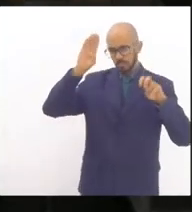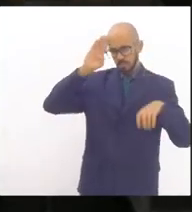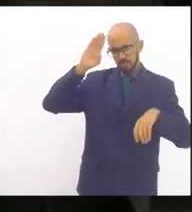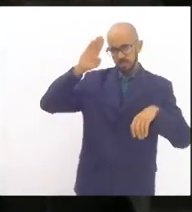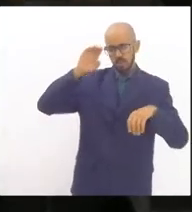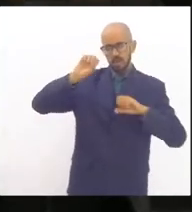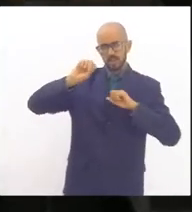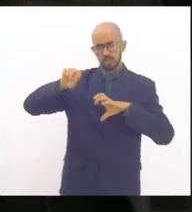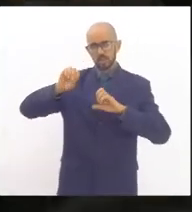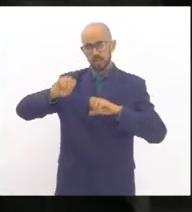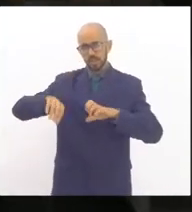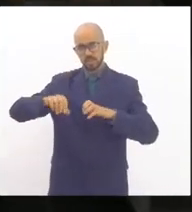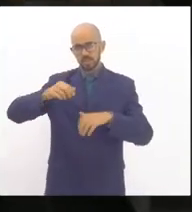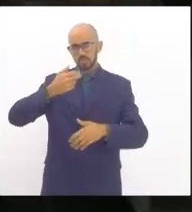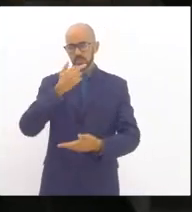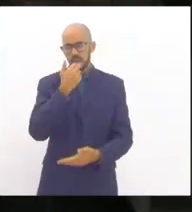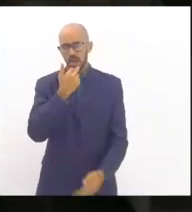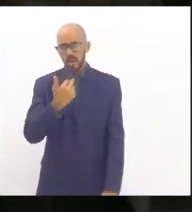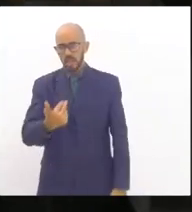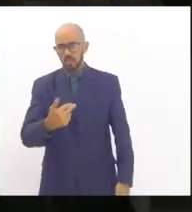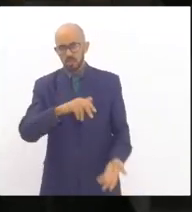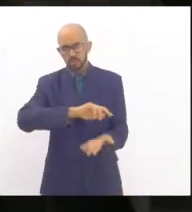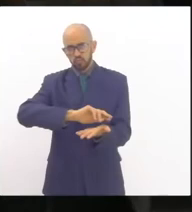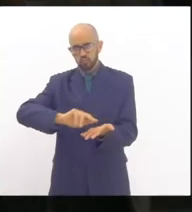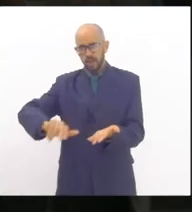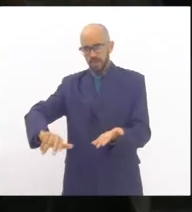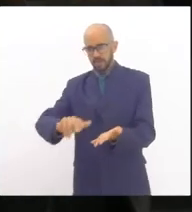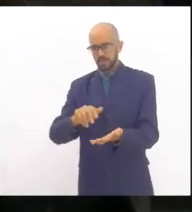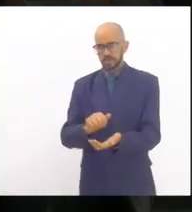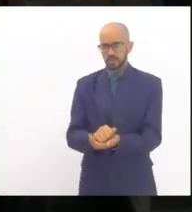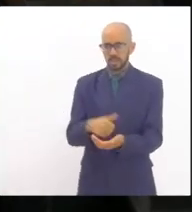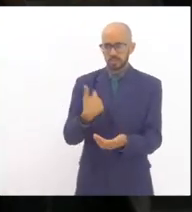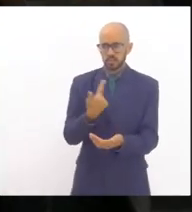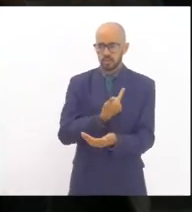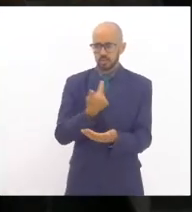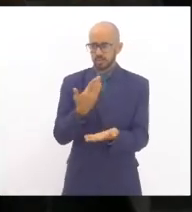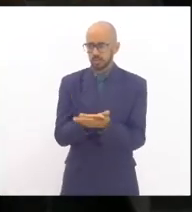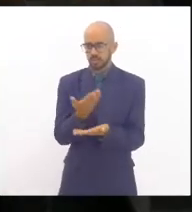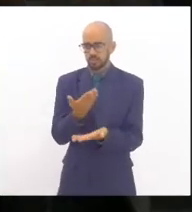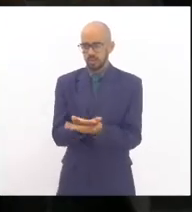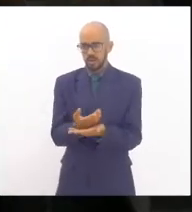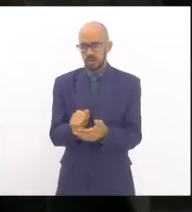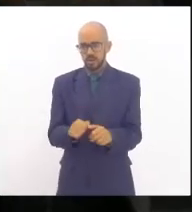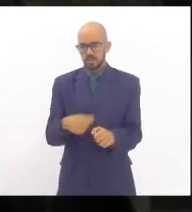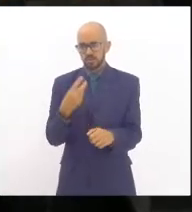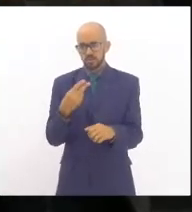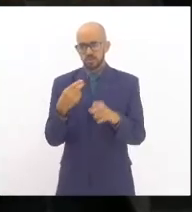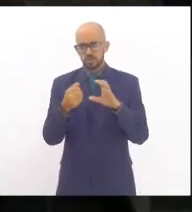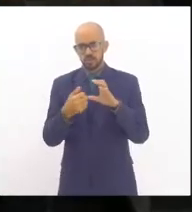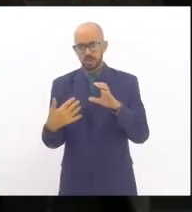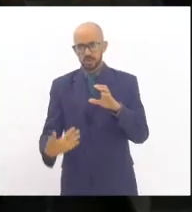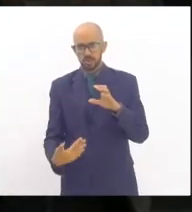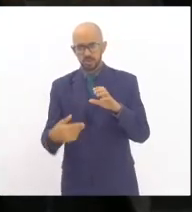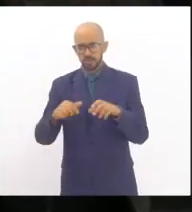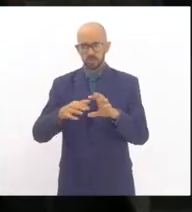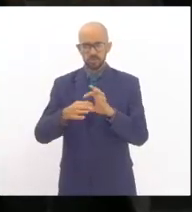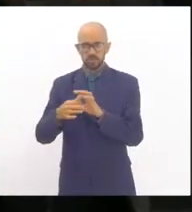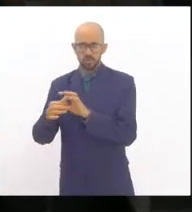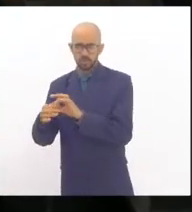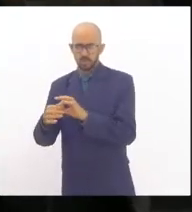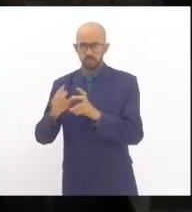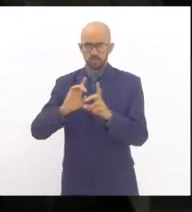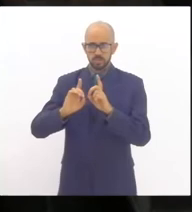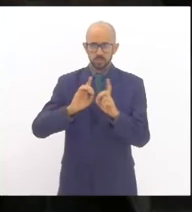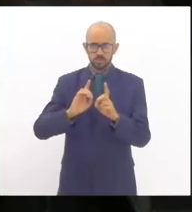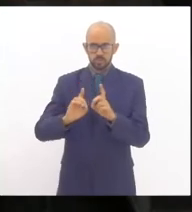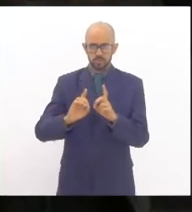questão de educação plurilingue nas nossas escolas e faço referência aqui é dois aspectos estão no contexto dessa